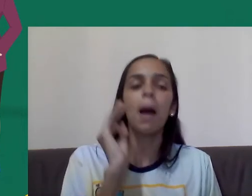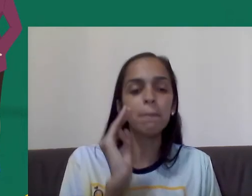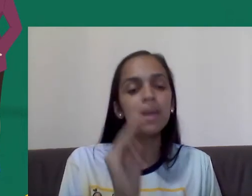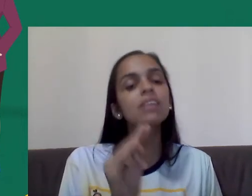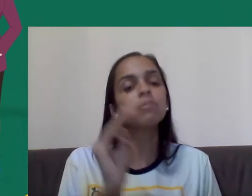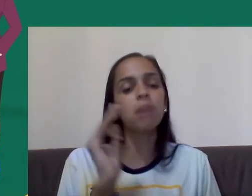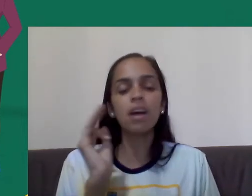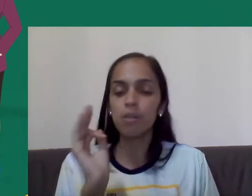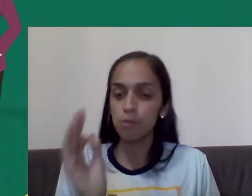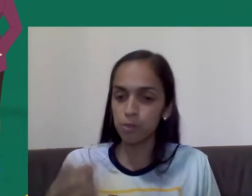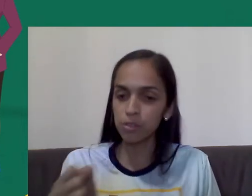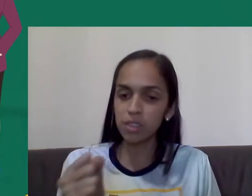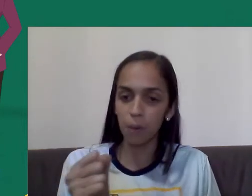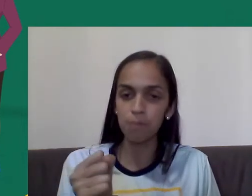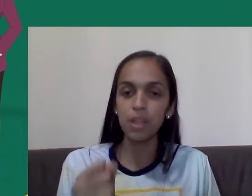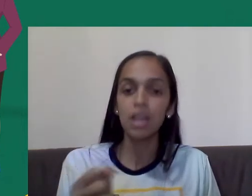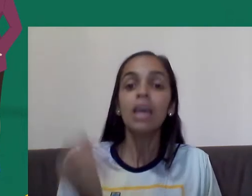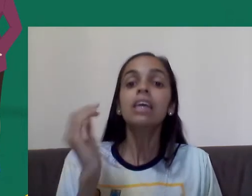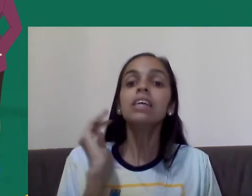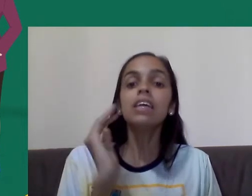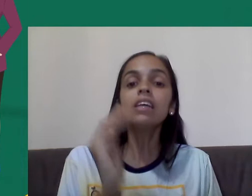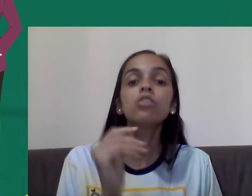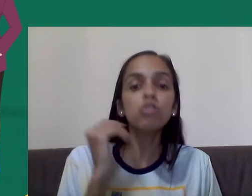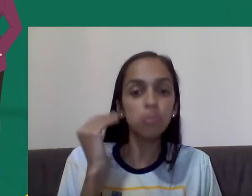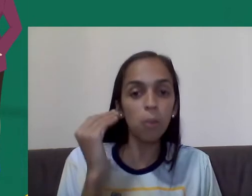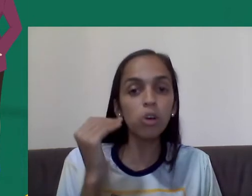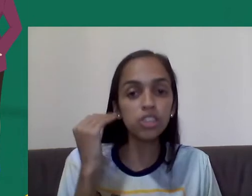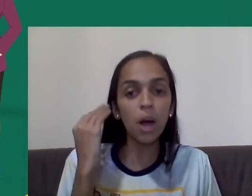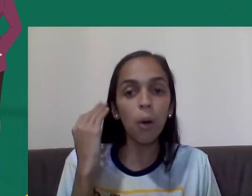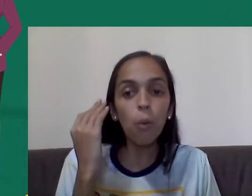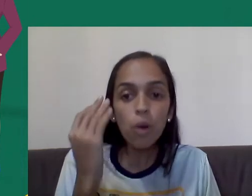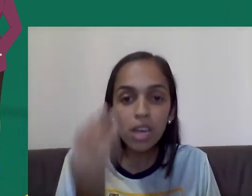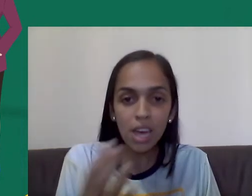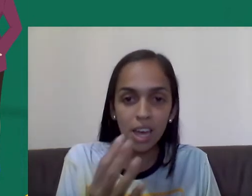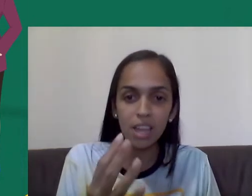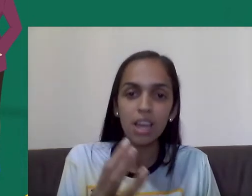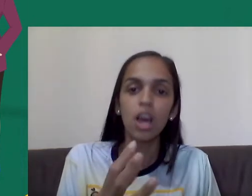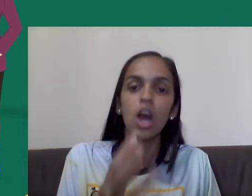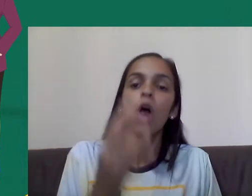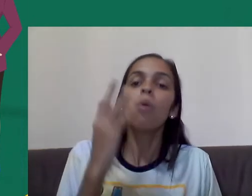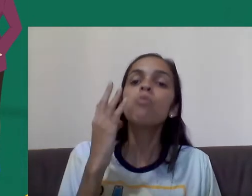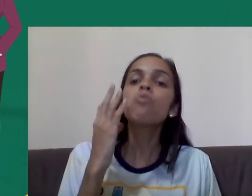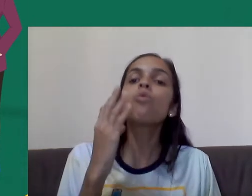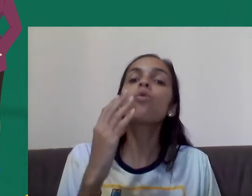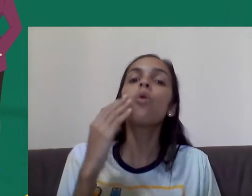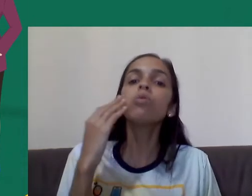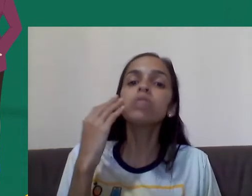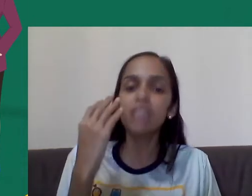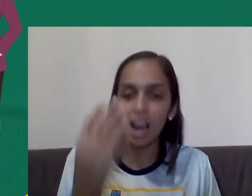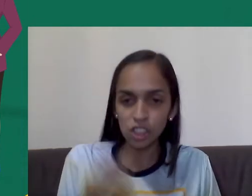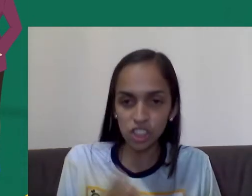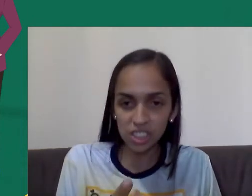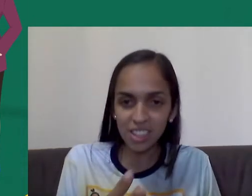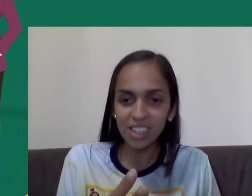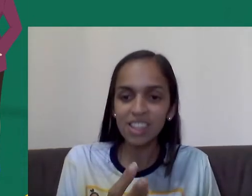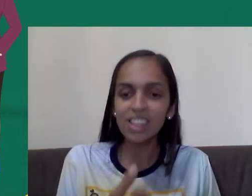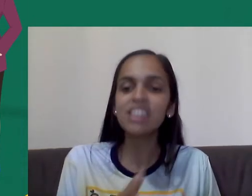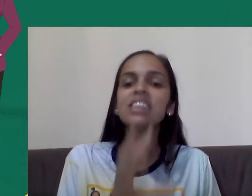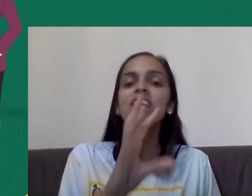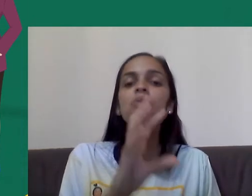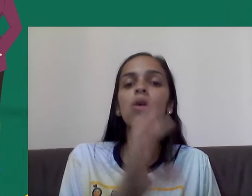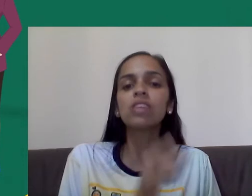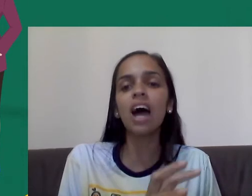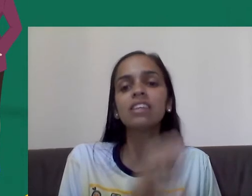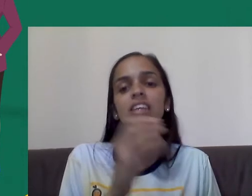a mesma função. Isso nos mostra o quê? Um contraste